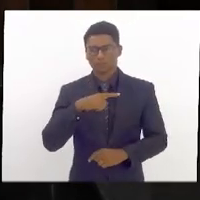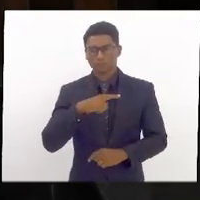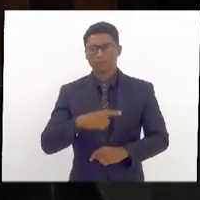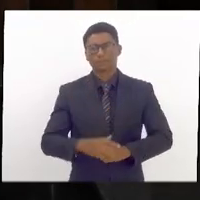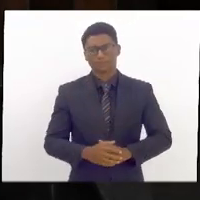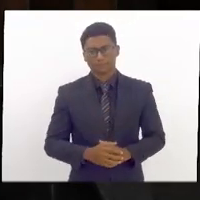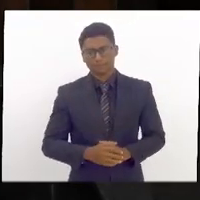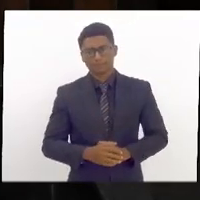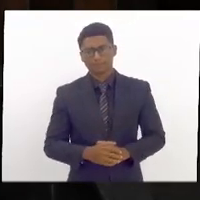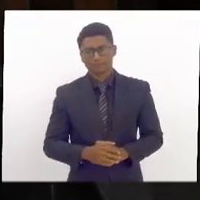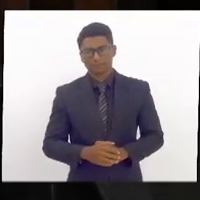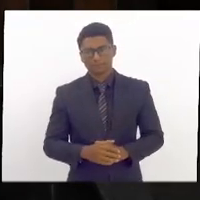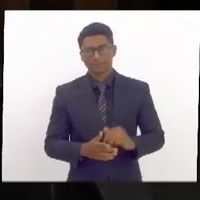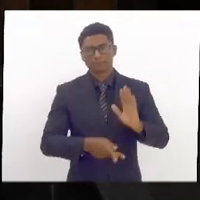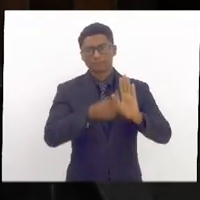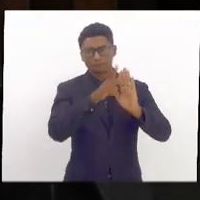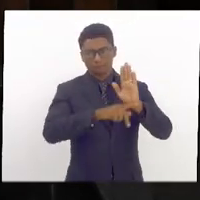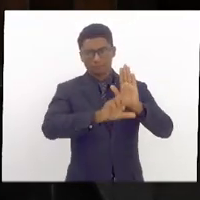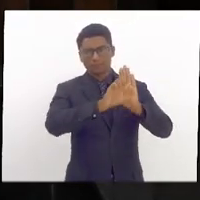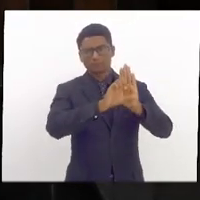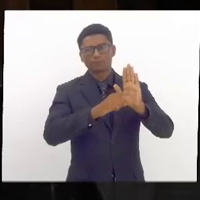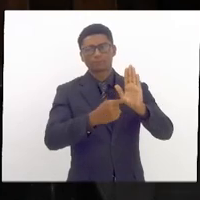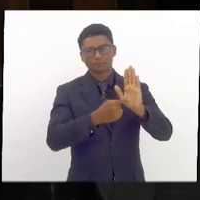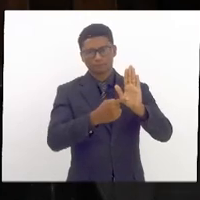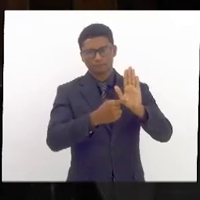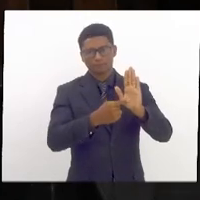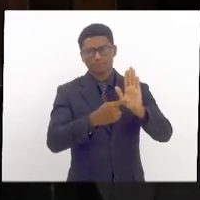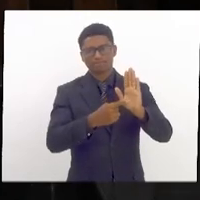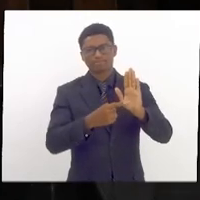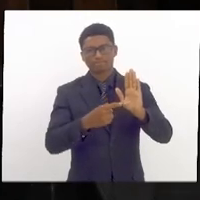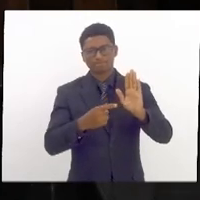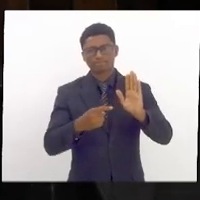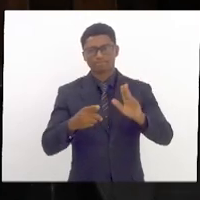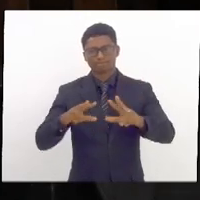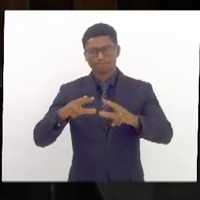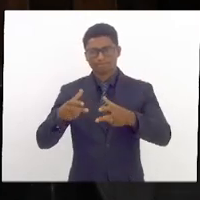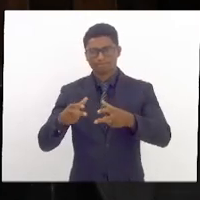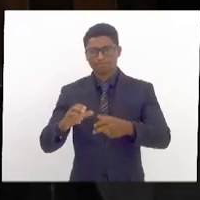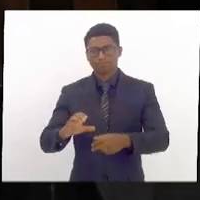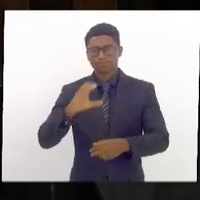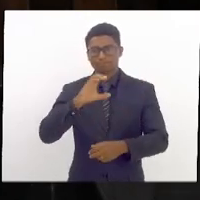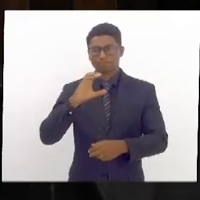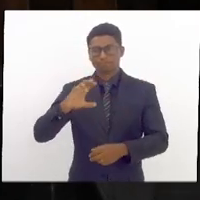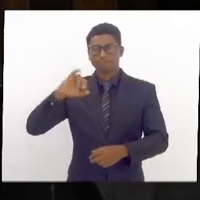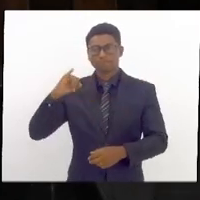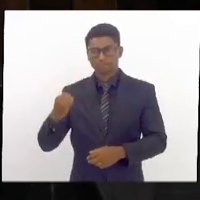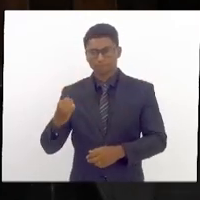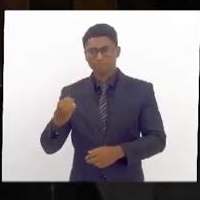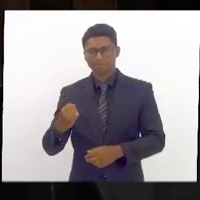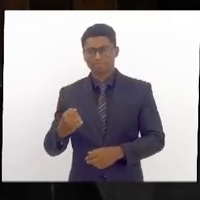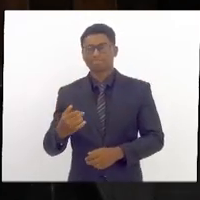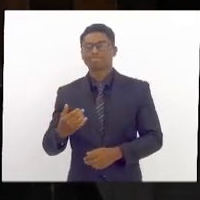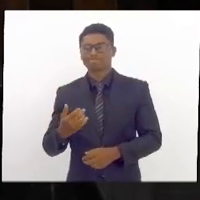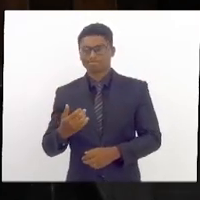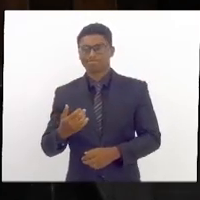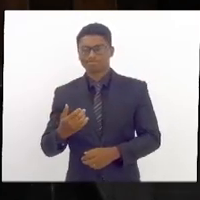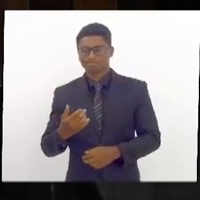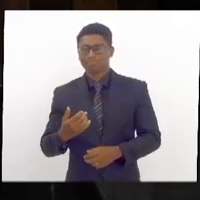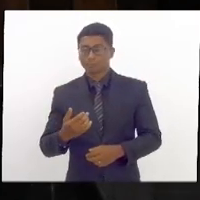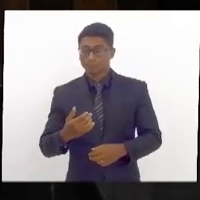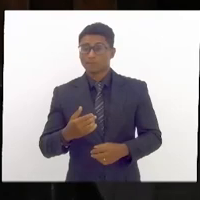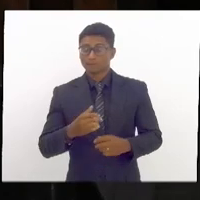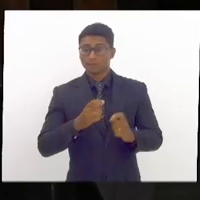certamente, esse projeto nas sessões acaloradas da CCJ seria, sem dúvida nenhuma, objeto de uma